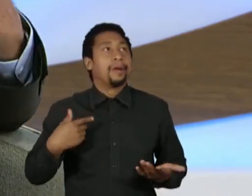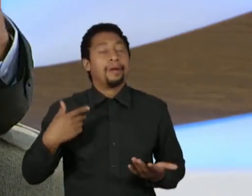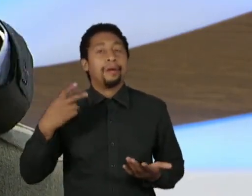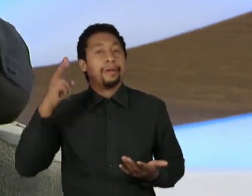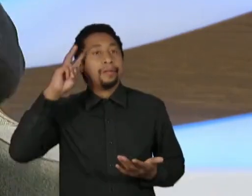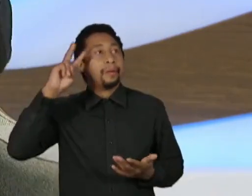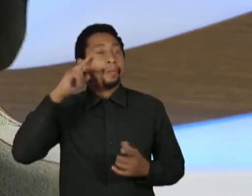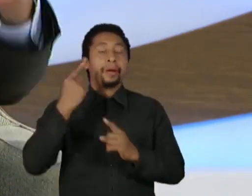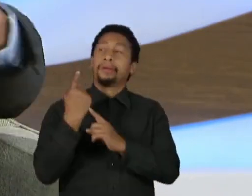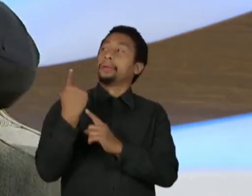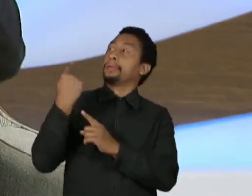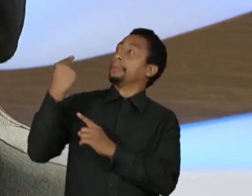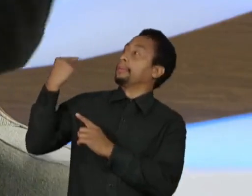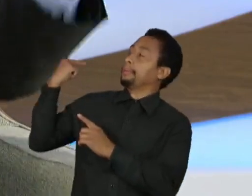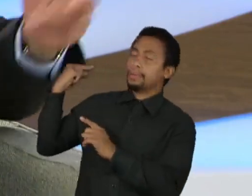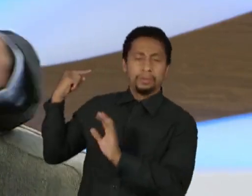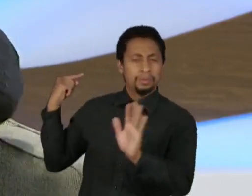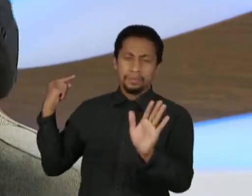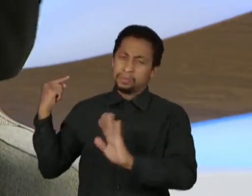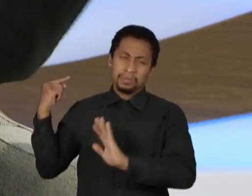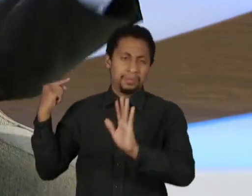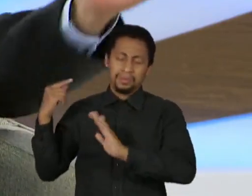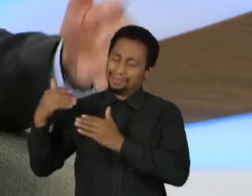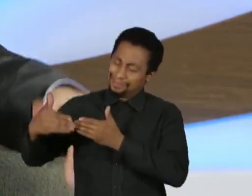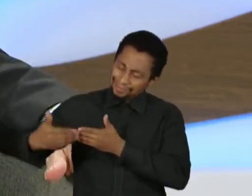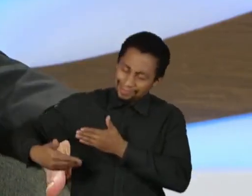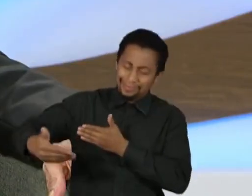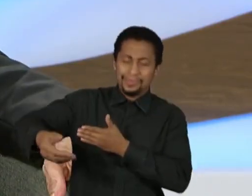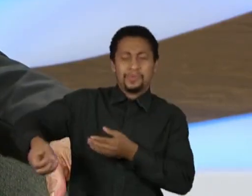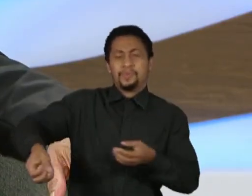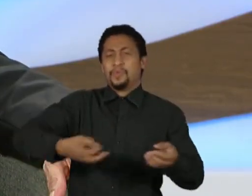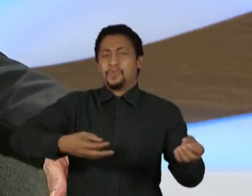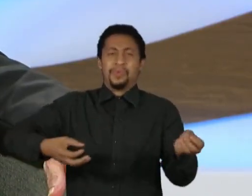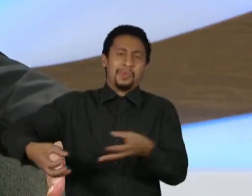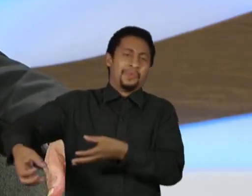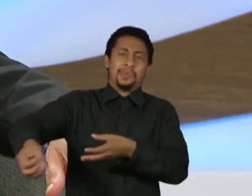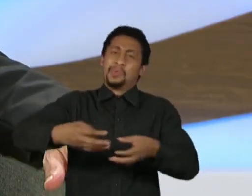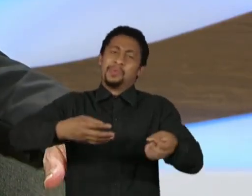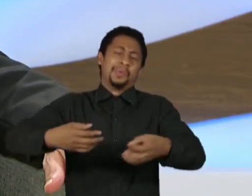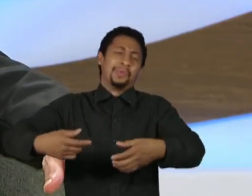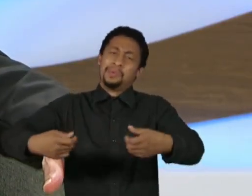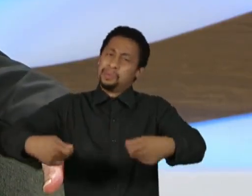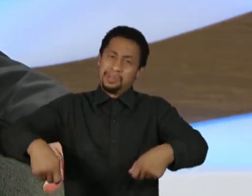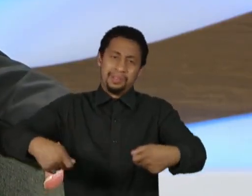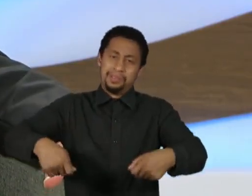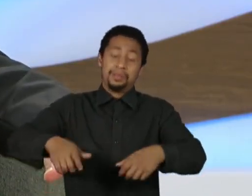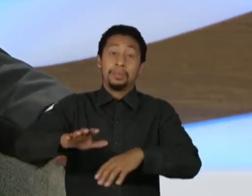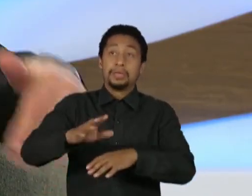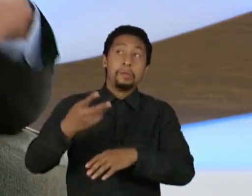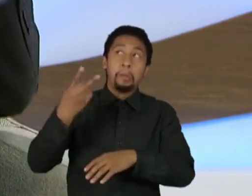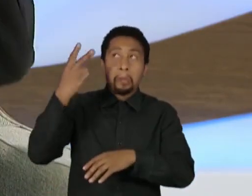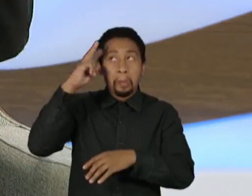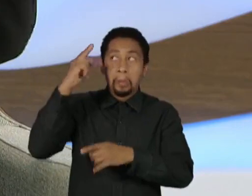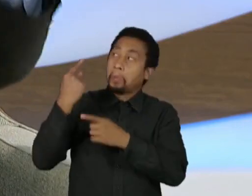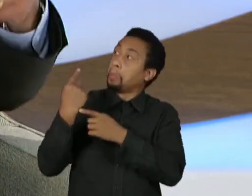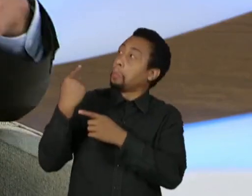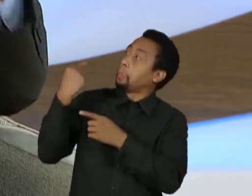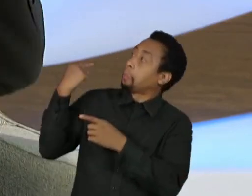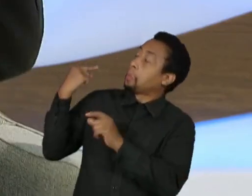o passado vida que segue novas políticas públicas Mas de fato eu não repulto